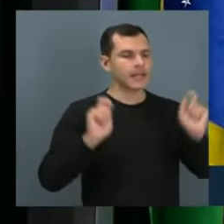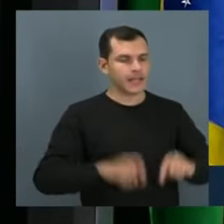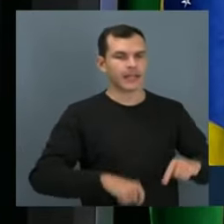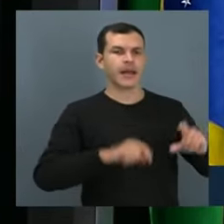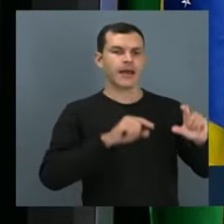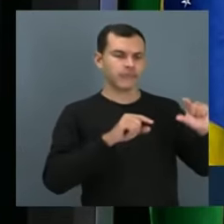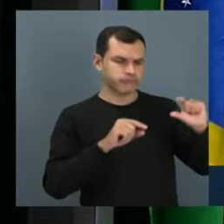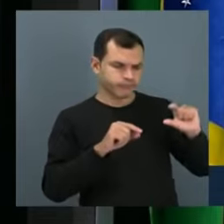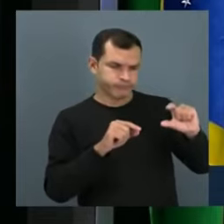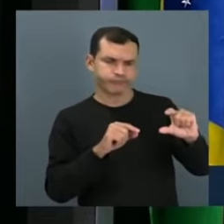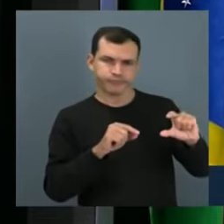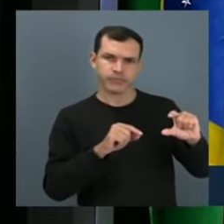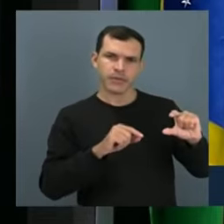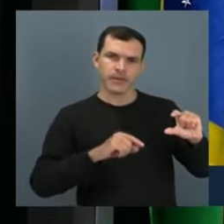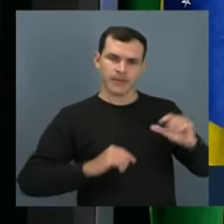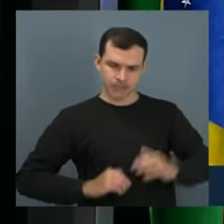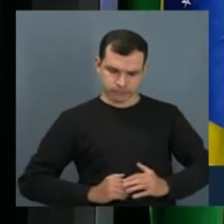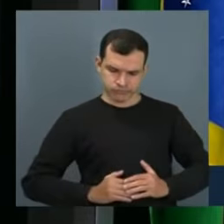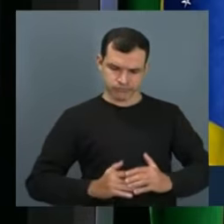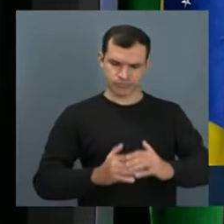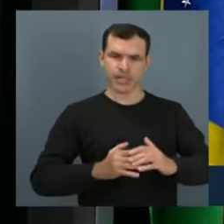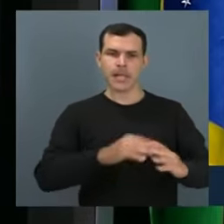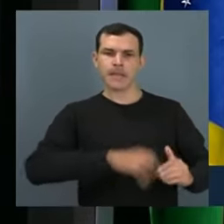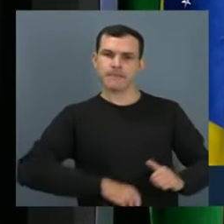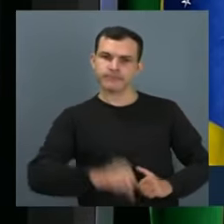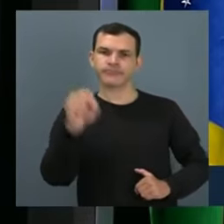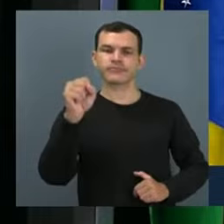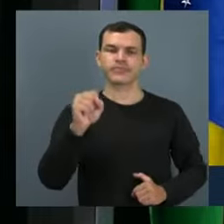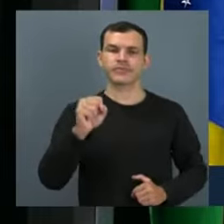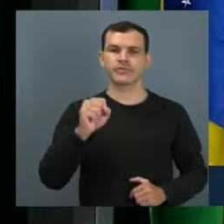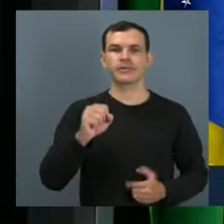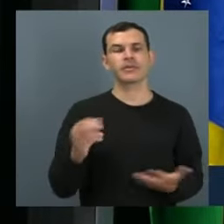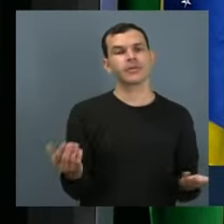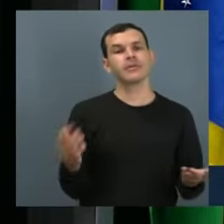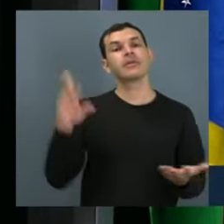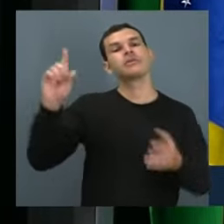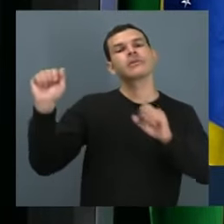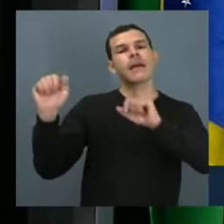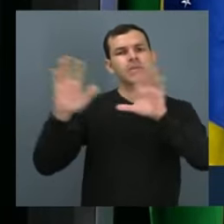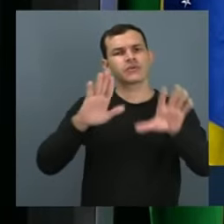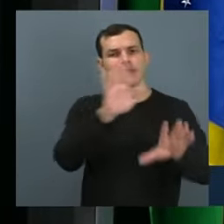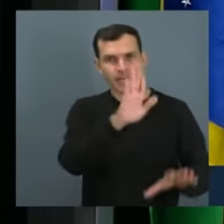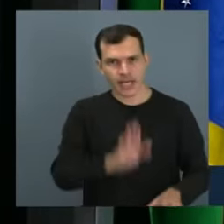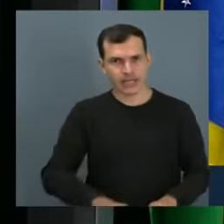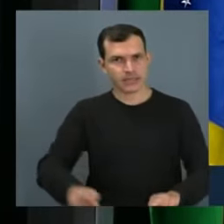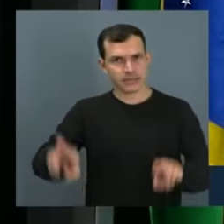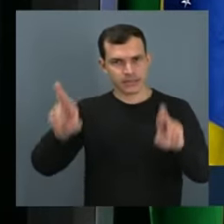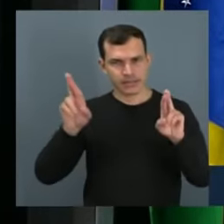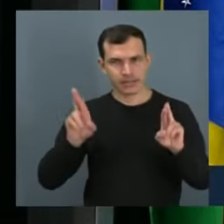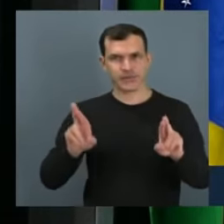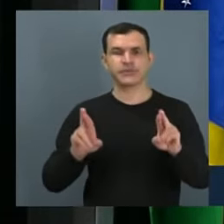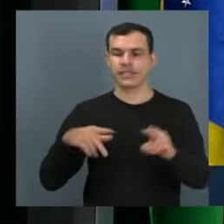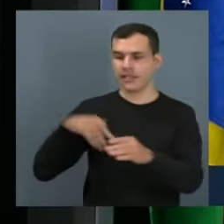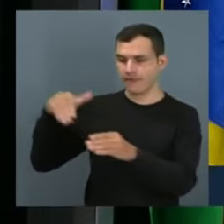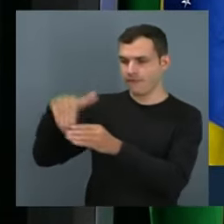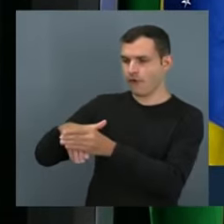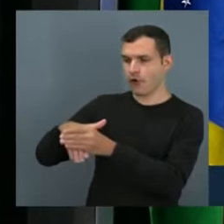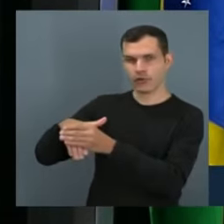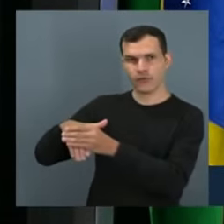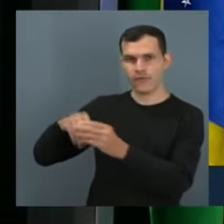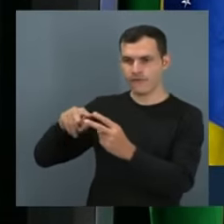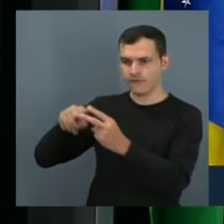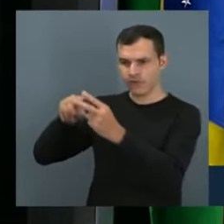crianças. Que Deus abençoe o Brasil, que possamos reverter esses votos que foram virtuais. E isso exige debate